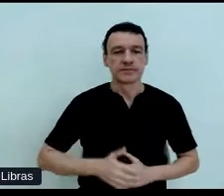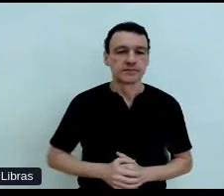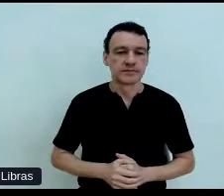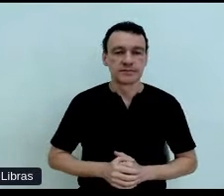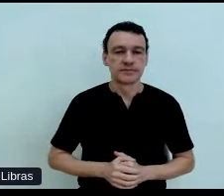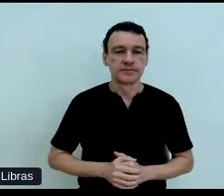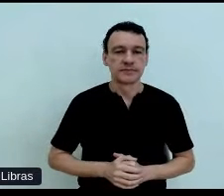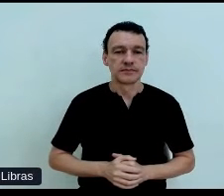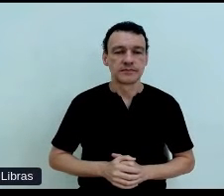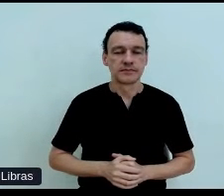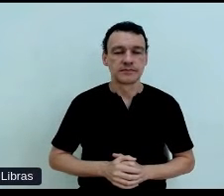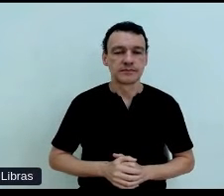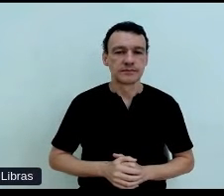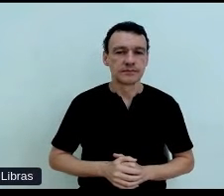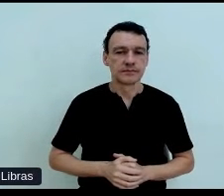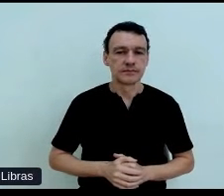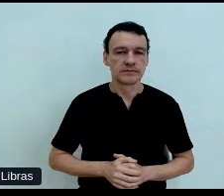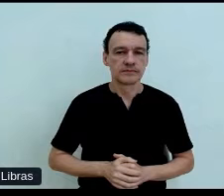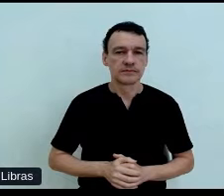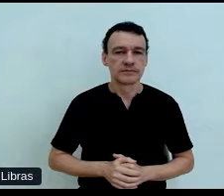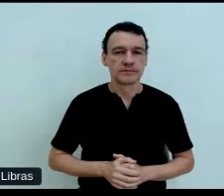gestão. Bom,